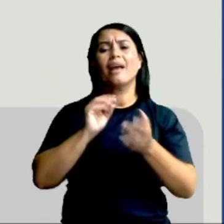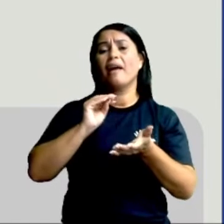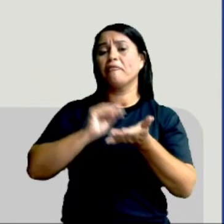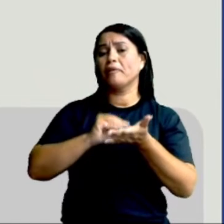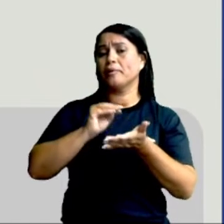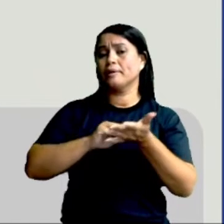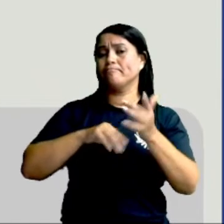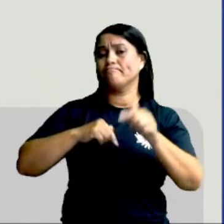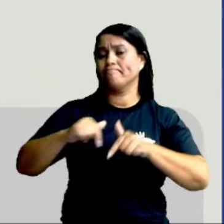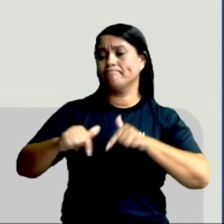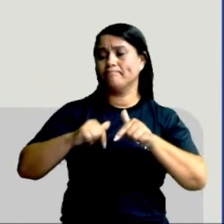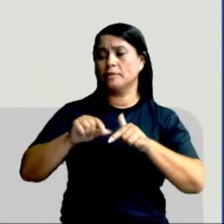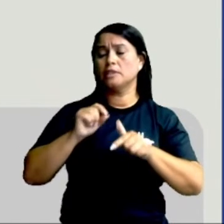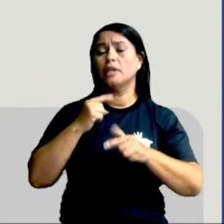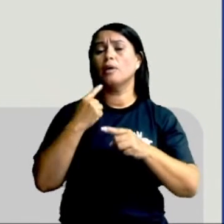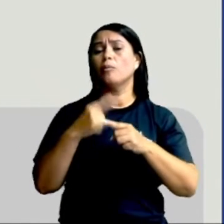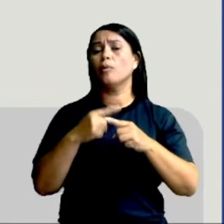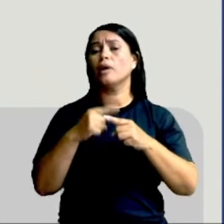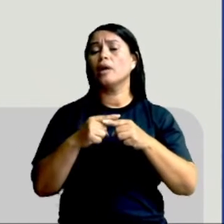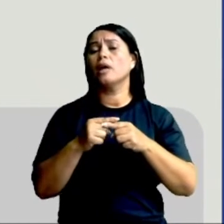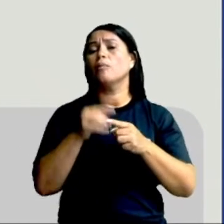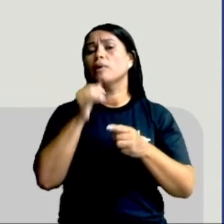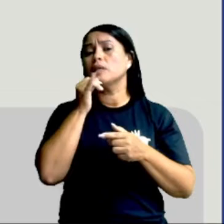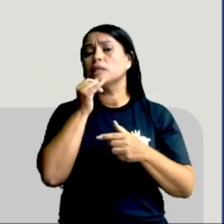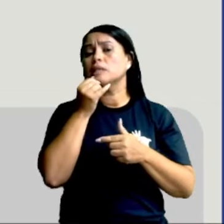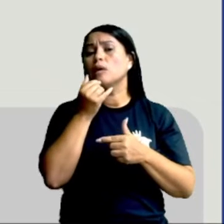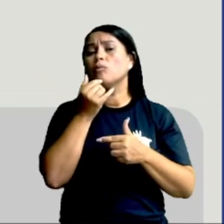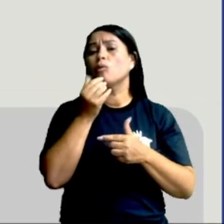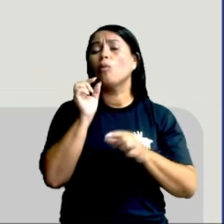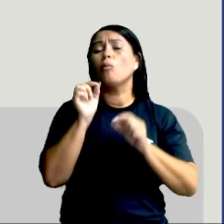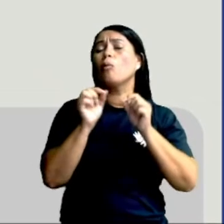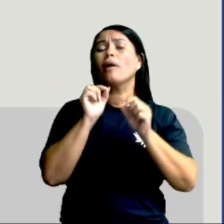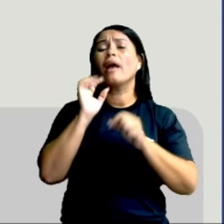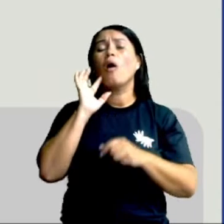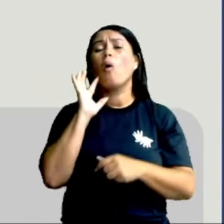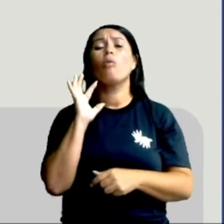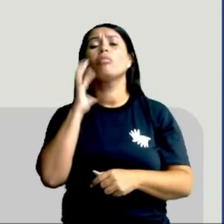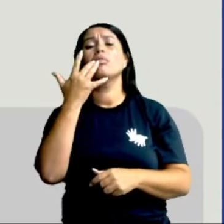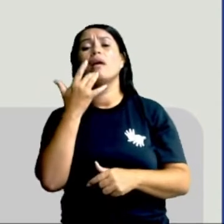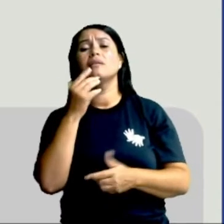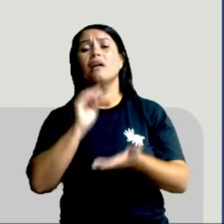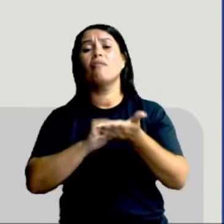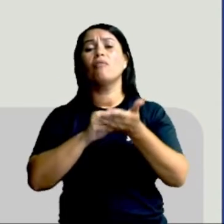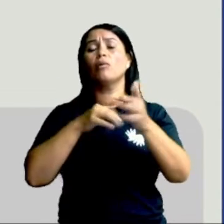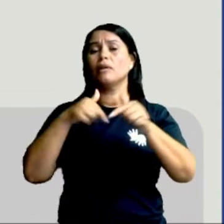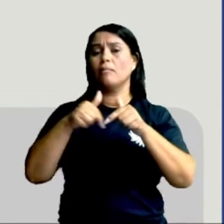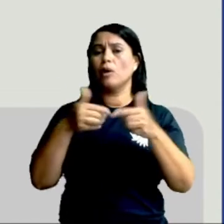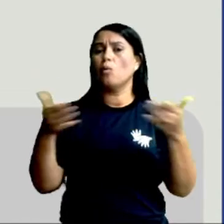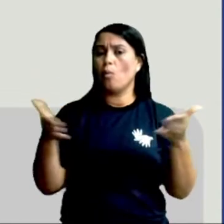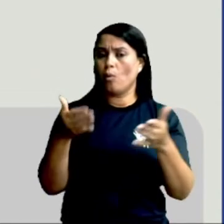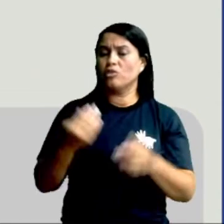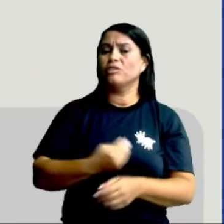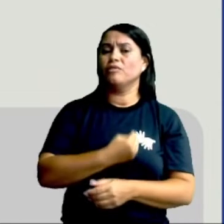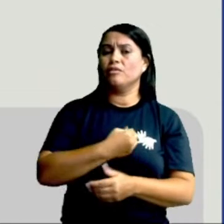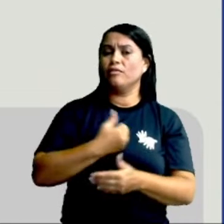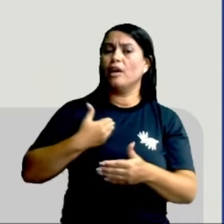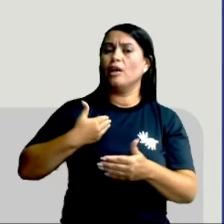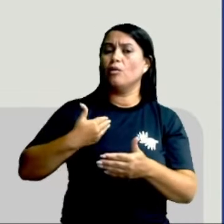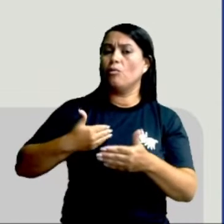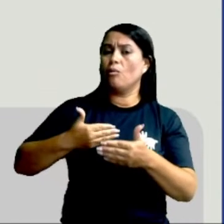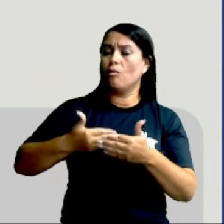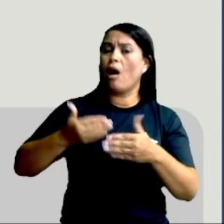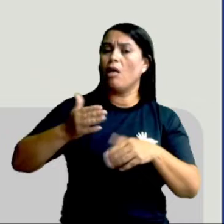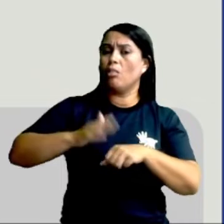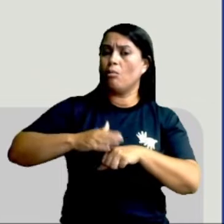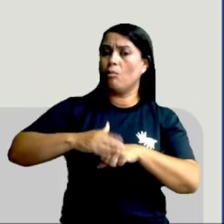o desemprego e o que gera, os fatores que geram o desemprego, tá? É o que a gente está vivendo muito nesse atual momento que